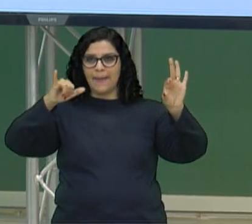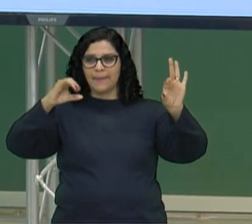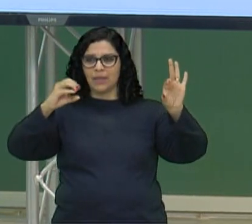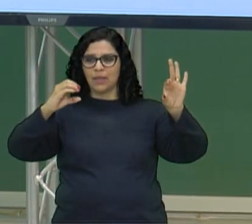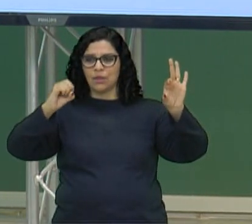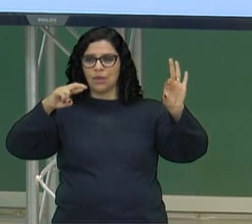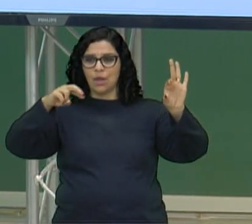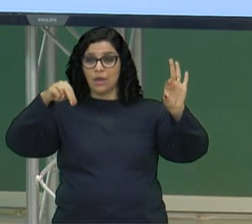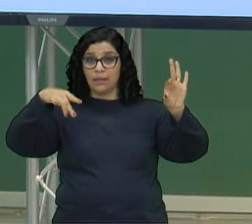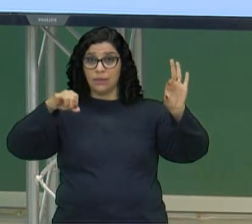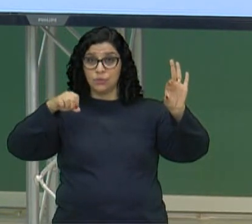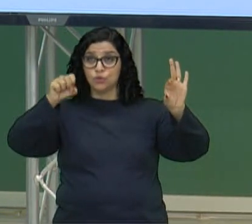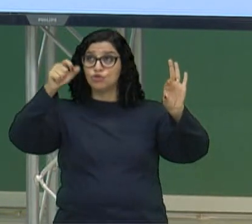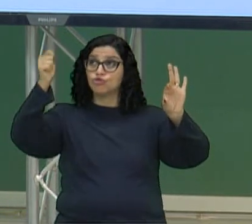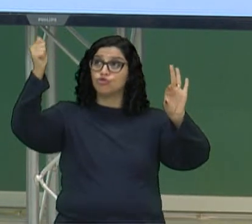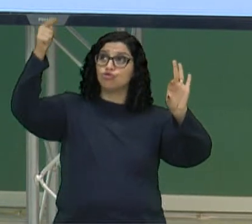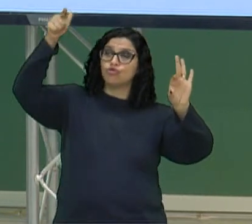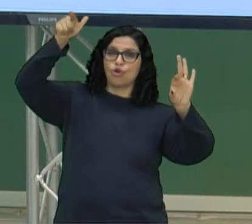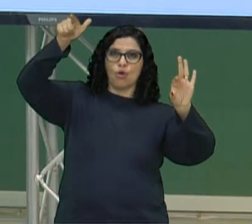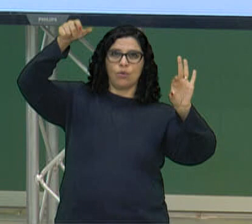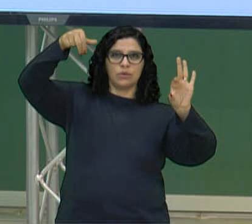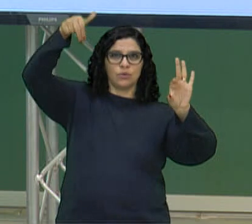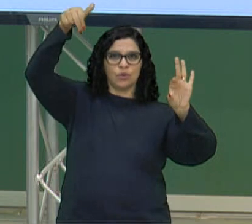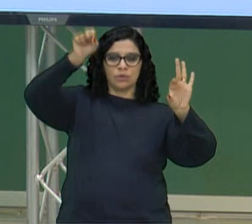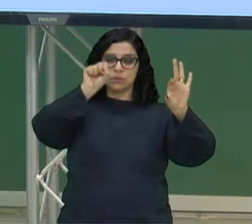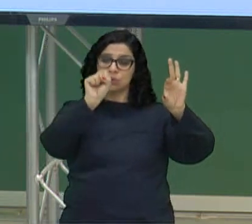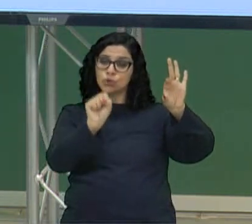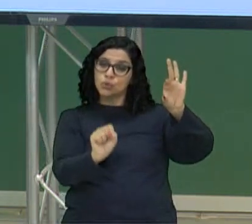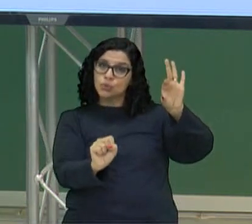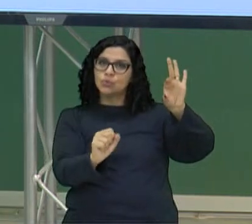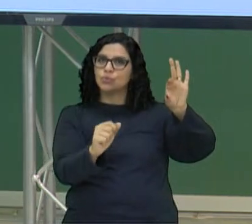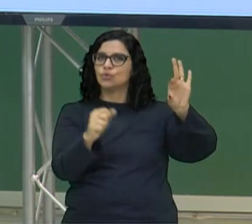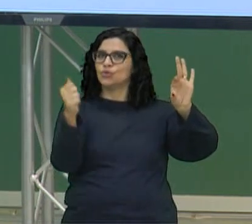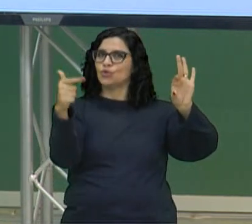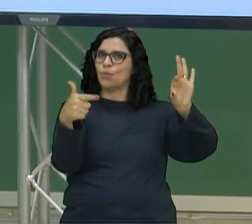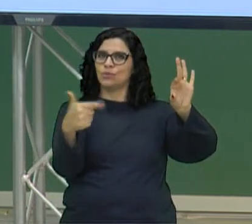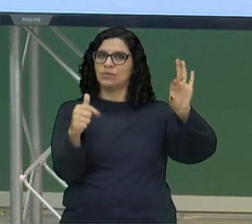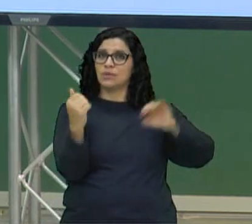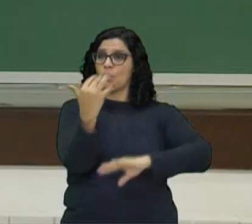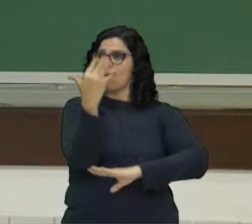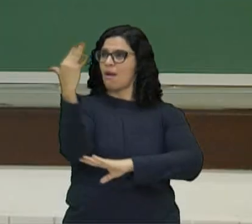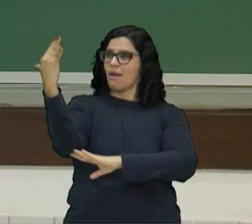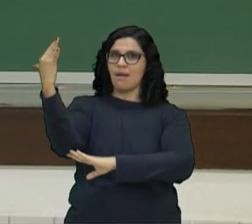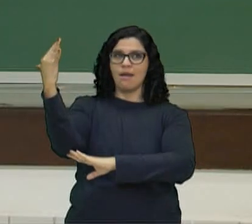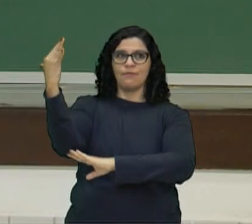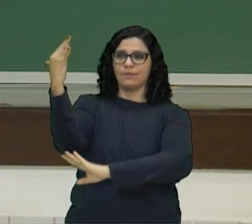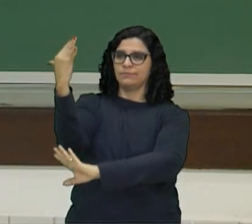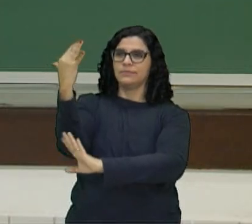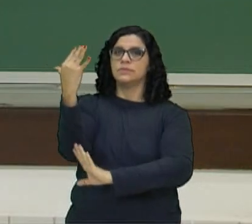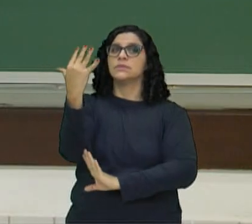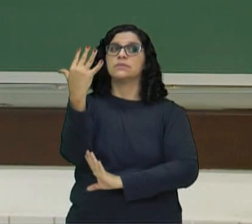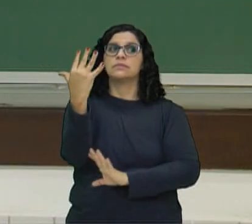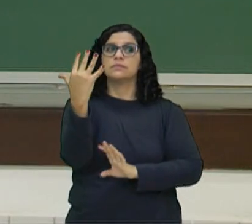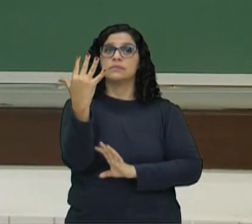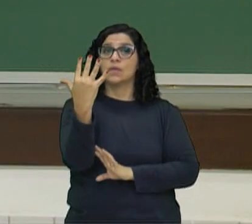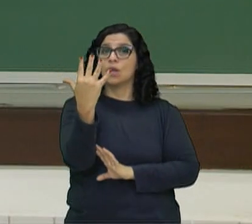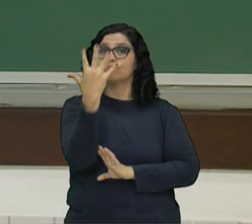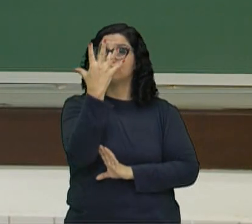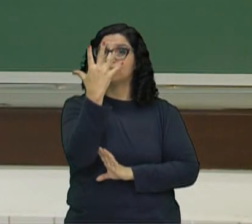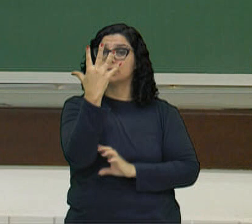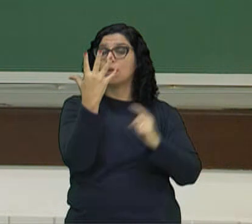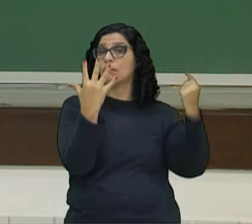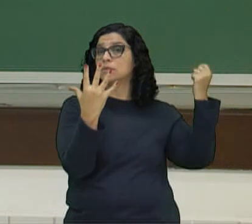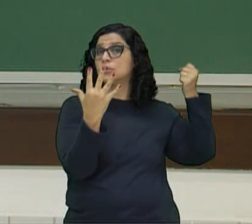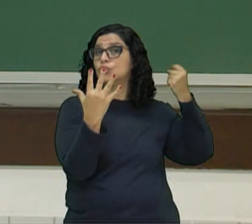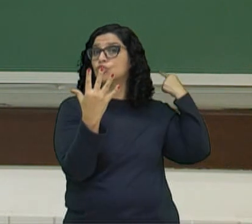no norte. O lado sul não pega sol. Se eu sou uma árvore, o sol está batendo na minha face norte, a minha